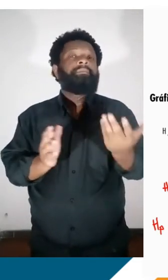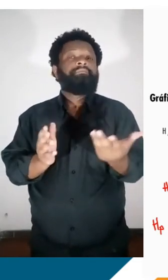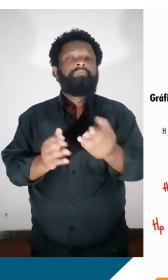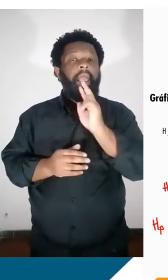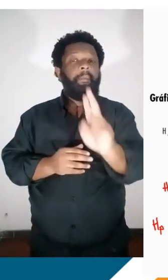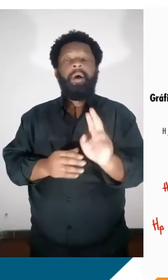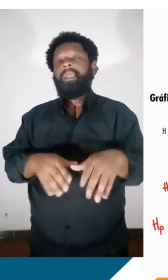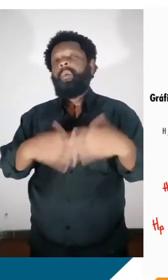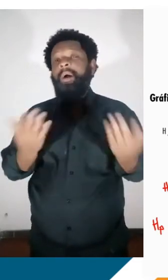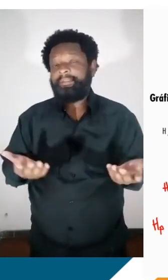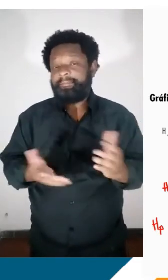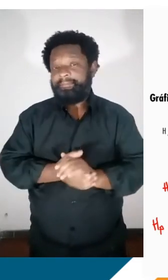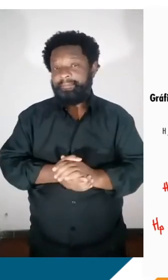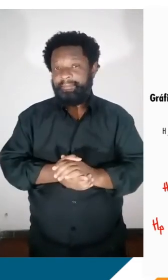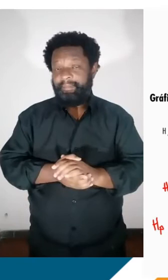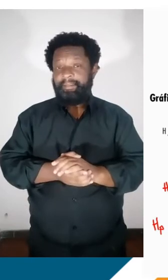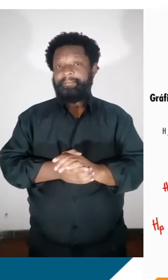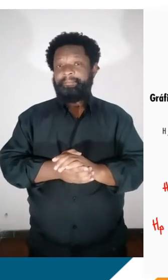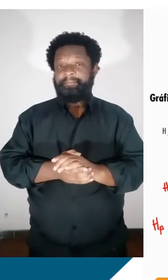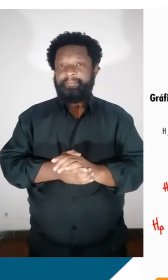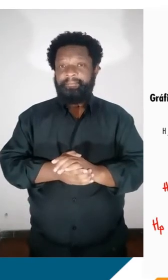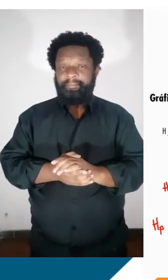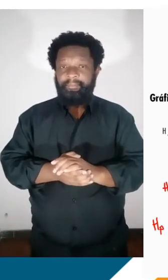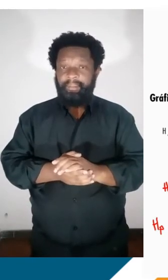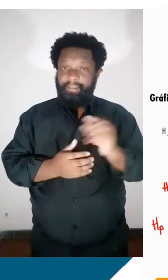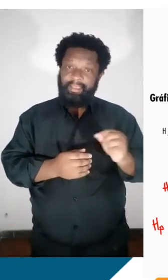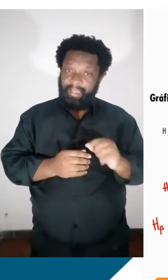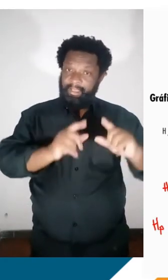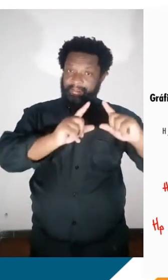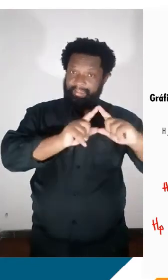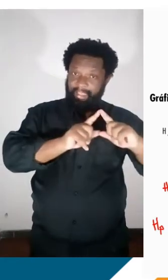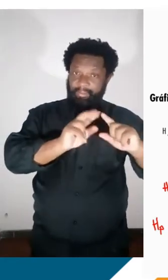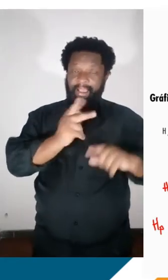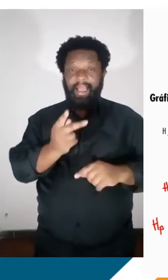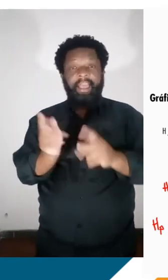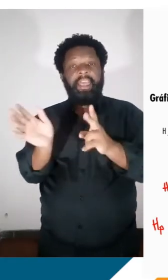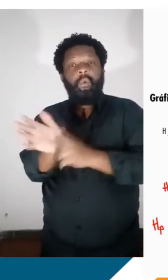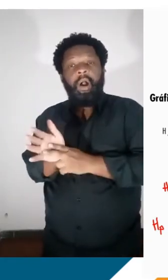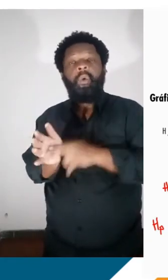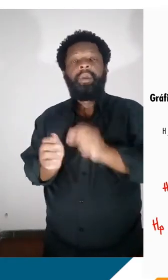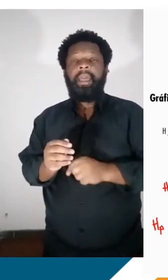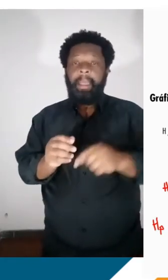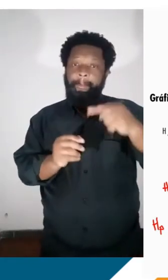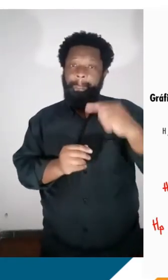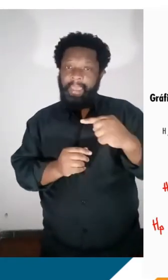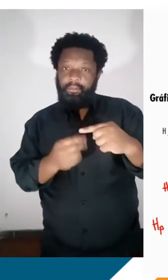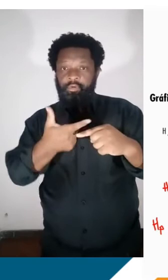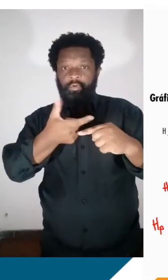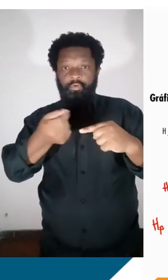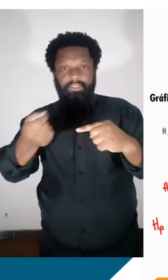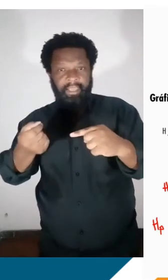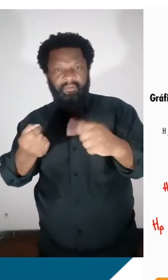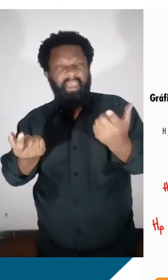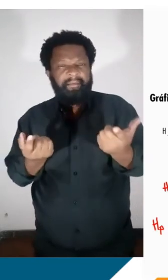isso daqui? Isso daqui vai dar o quê? Que o ΔH é igual a menos 200, não é isso? Menos 200